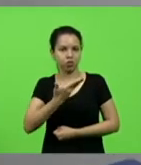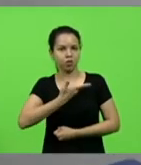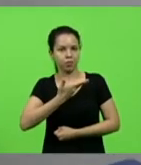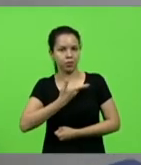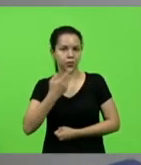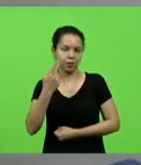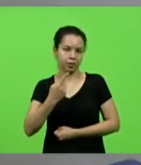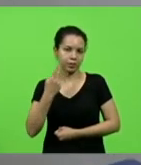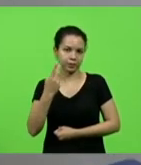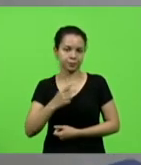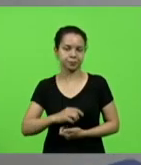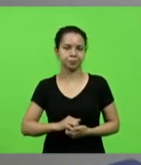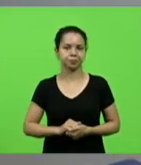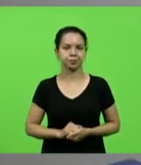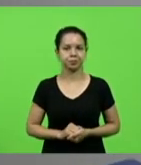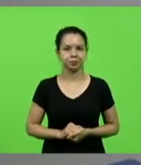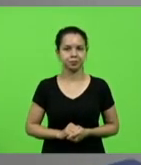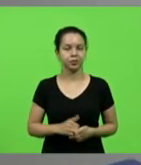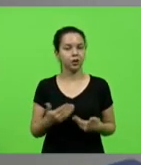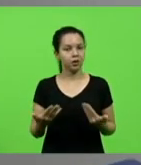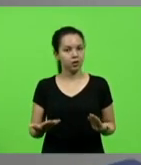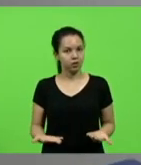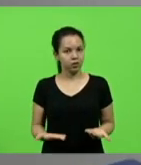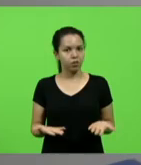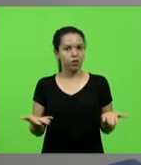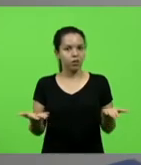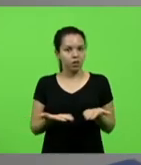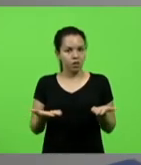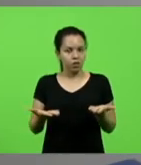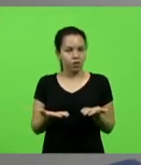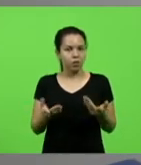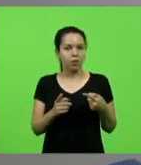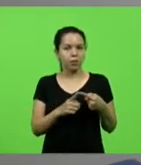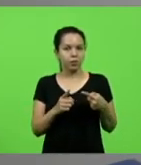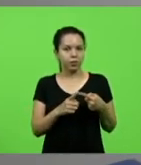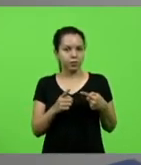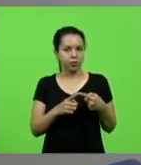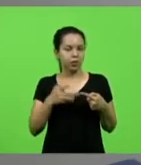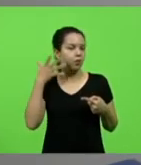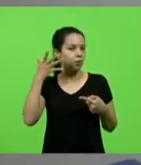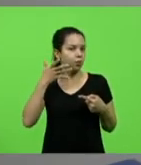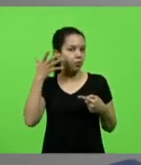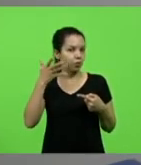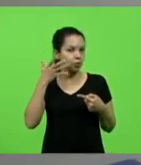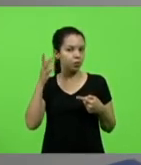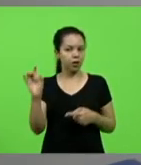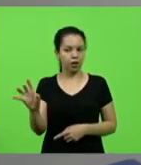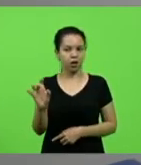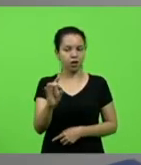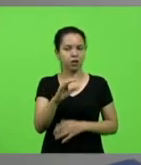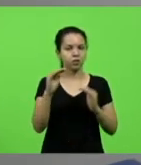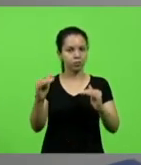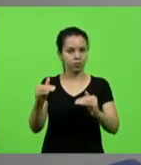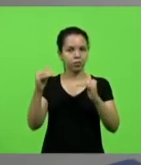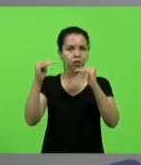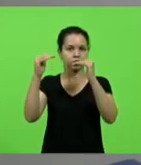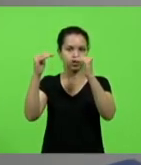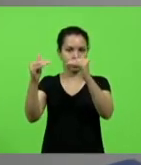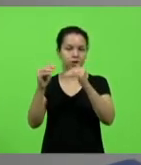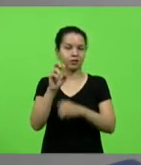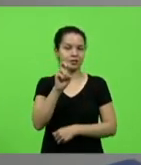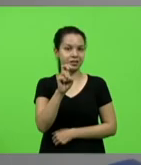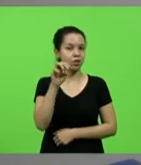parlamentar. Então, nós teremos, num primeiro momento, a fala das autoridades convidadas, 5 minutos